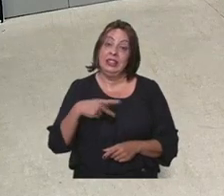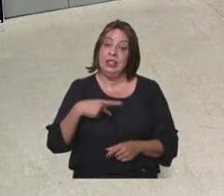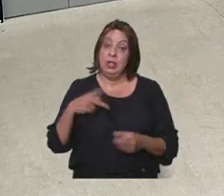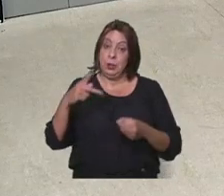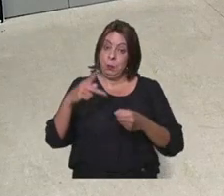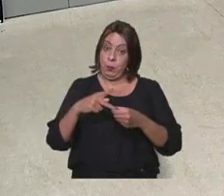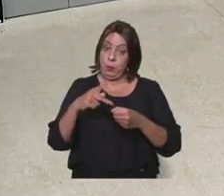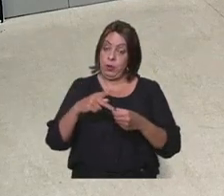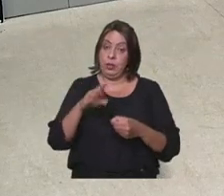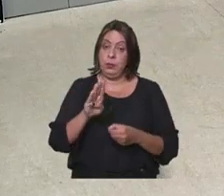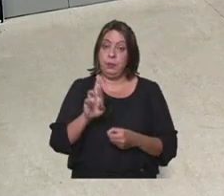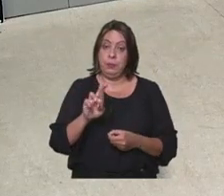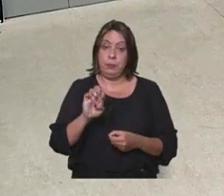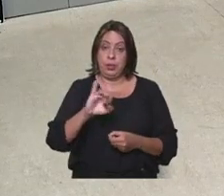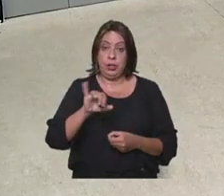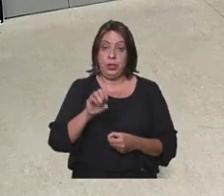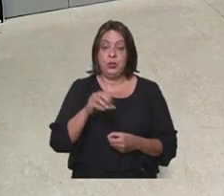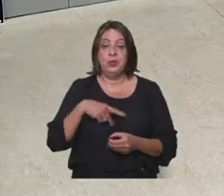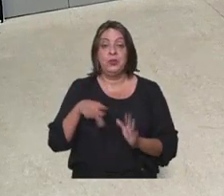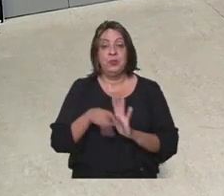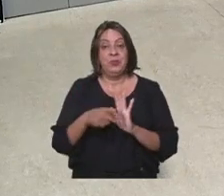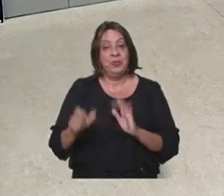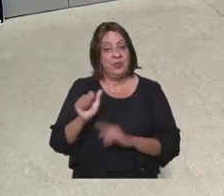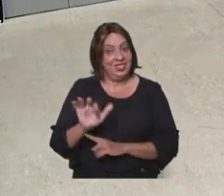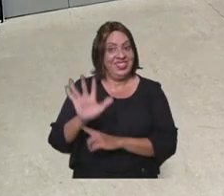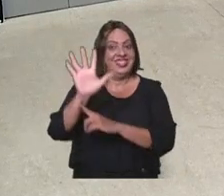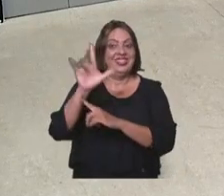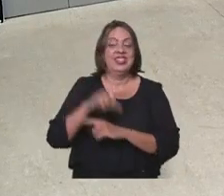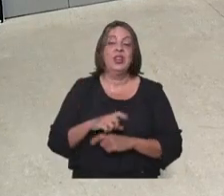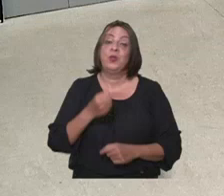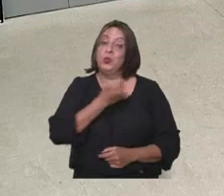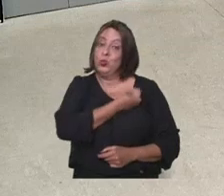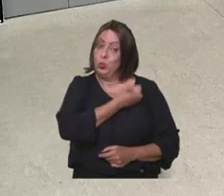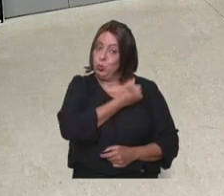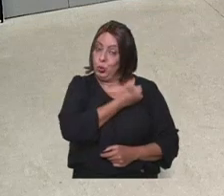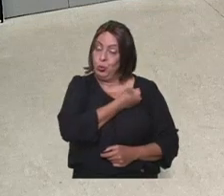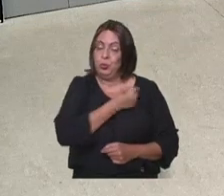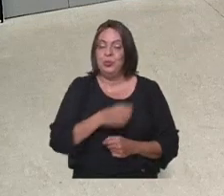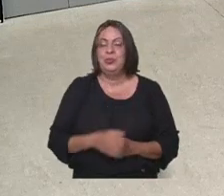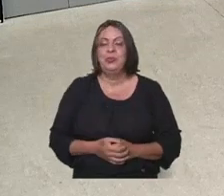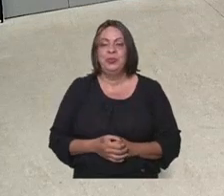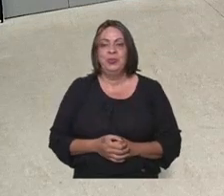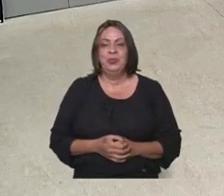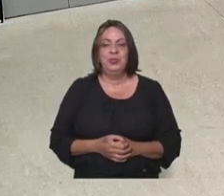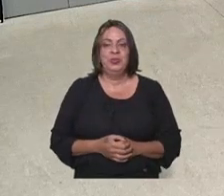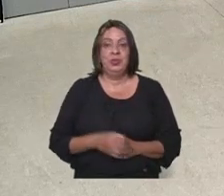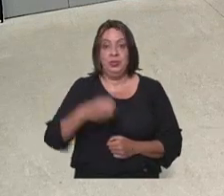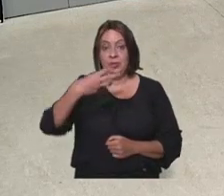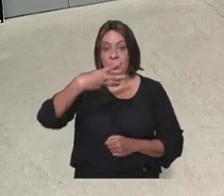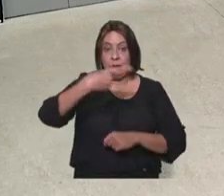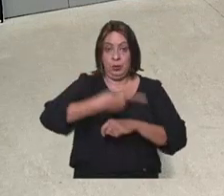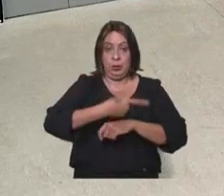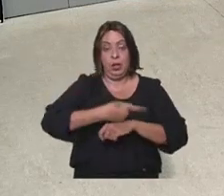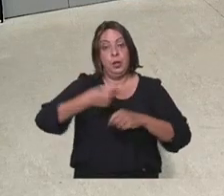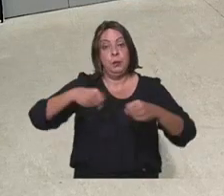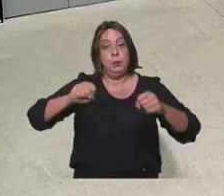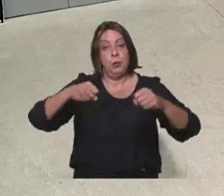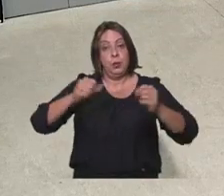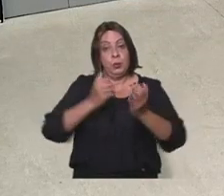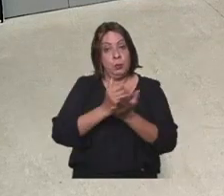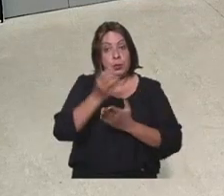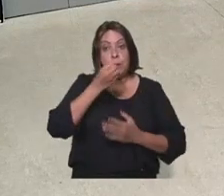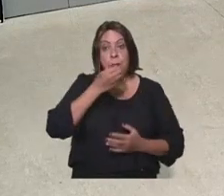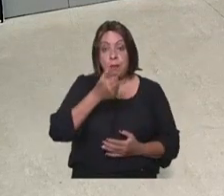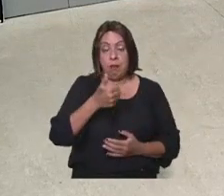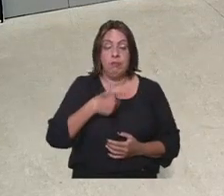povoado Brejo, viu? Por favor, vamos chamar a primeira bolinha, Elizabeth. Valendo esse terceiro prêmio, uma moto Honda CG começa muito